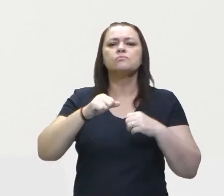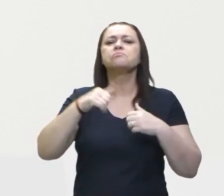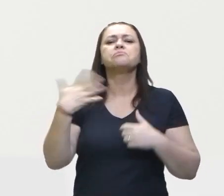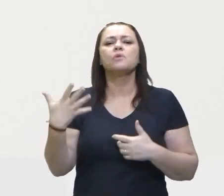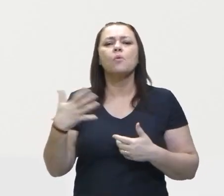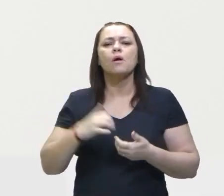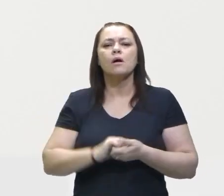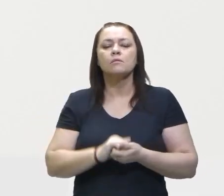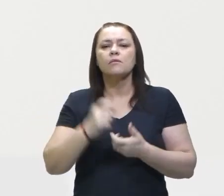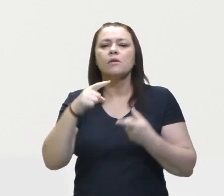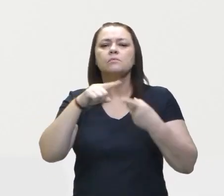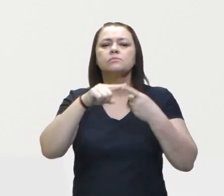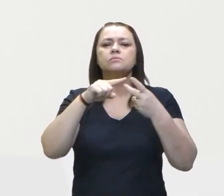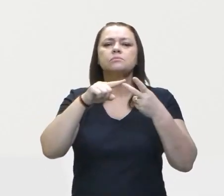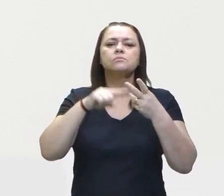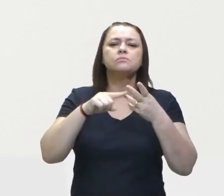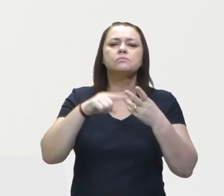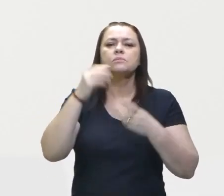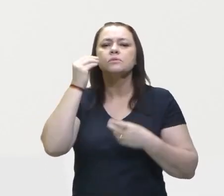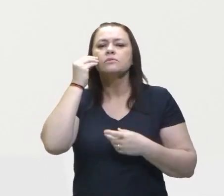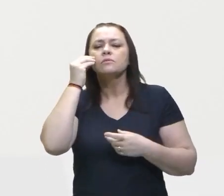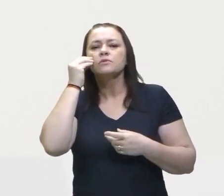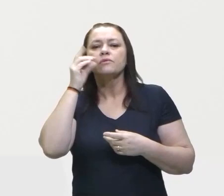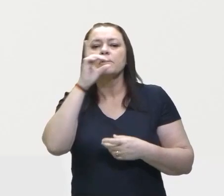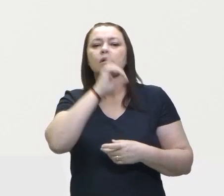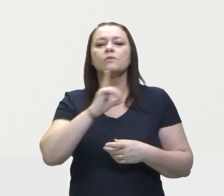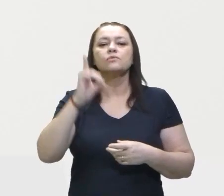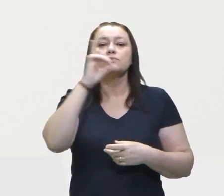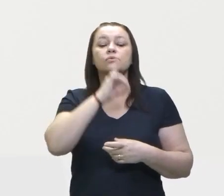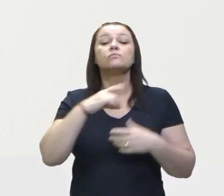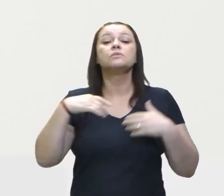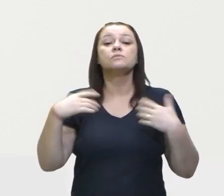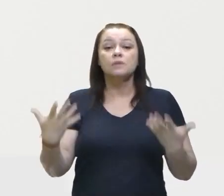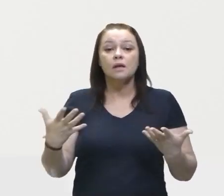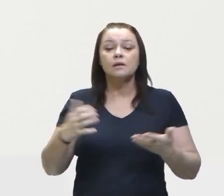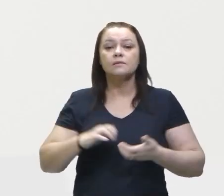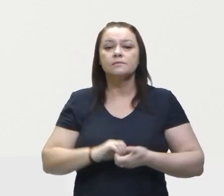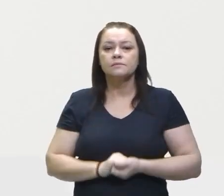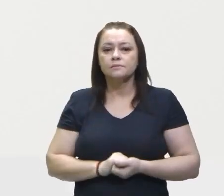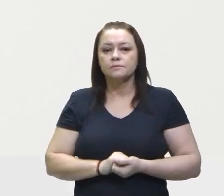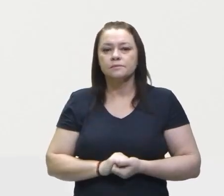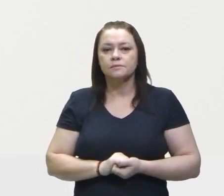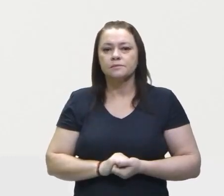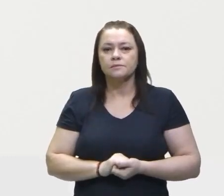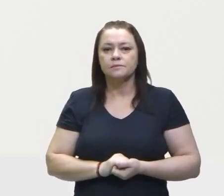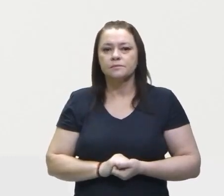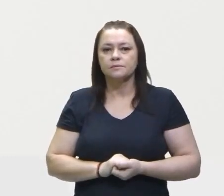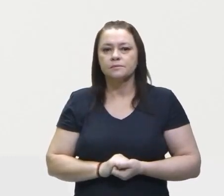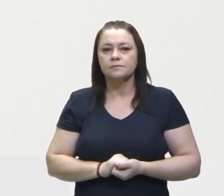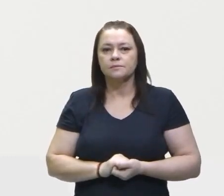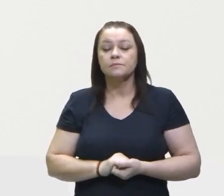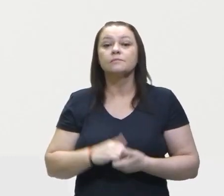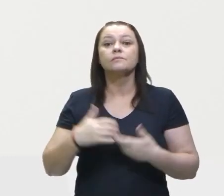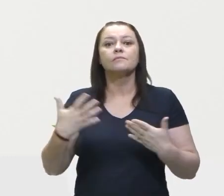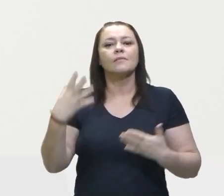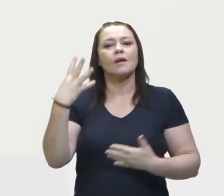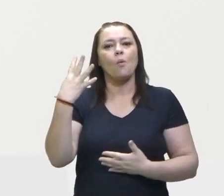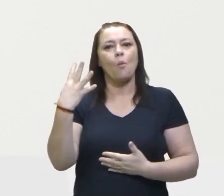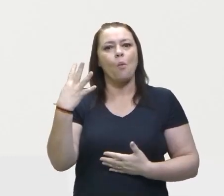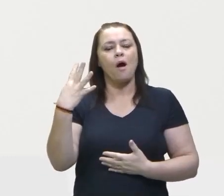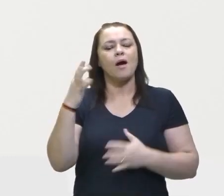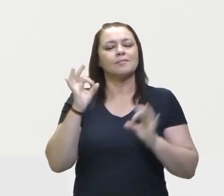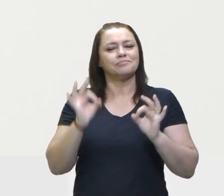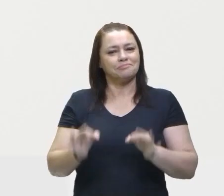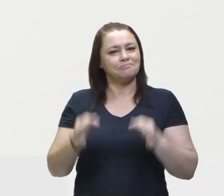domingos. Domingo, domingo tá aqui. Quantos domingos tem? Marcou 4